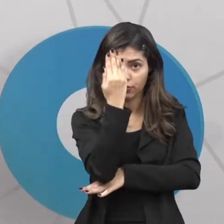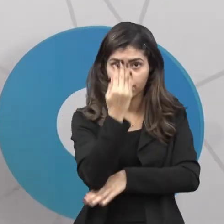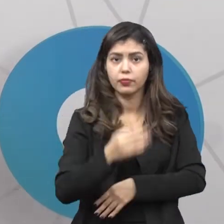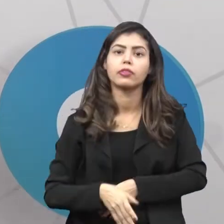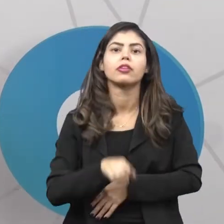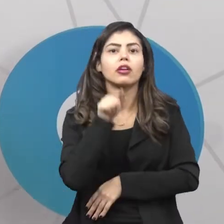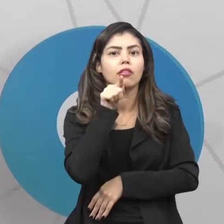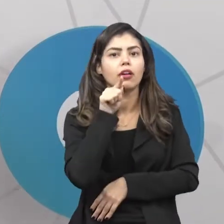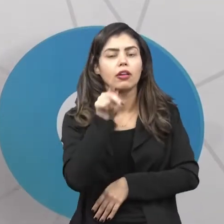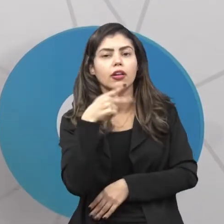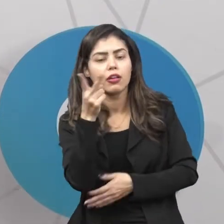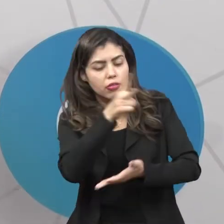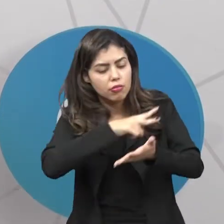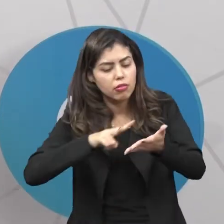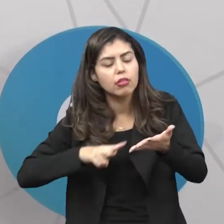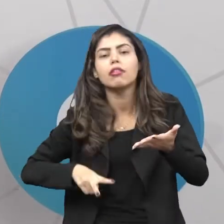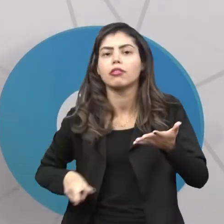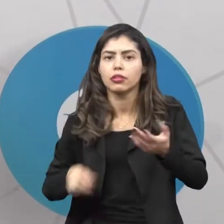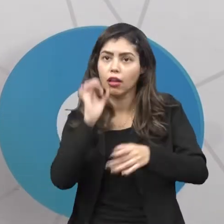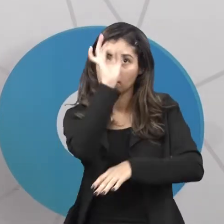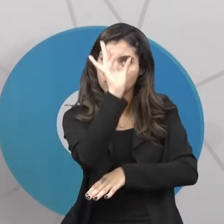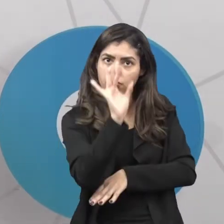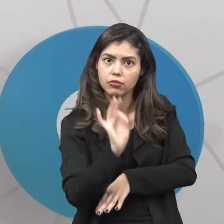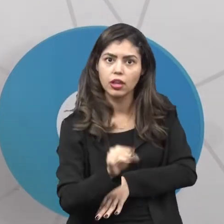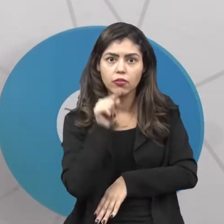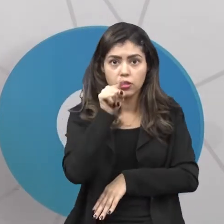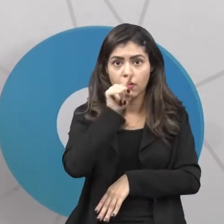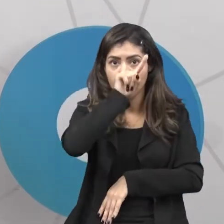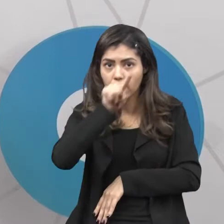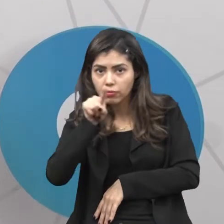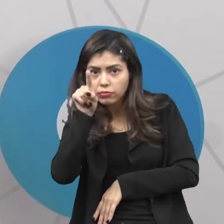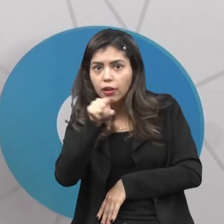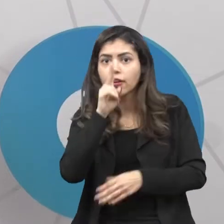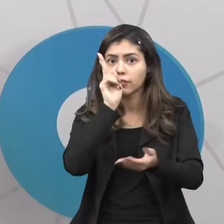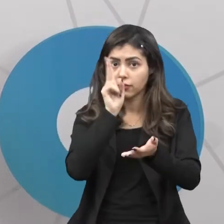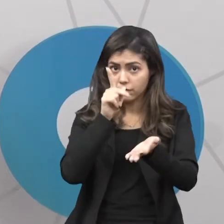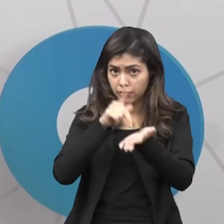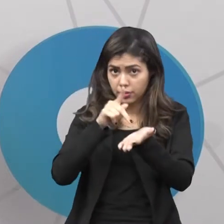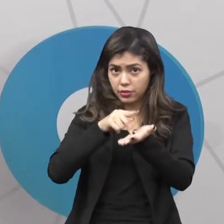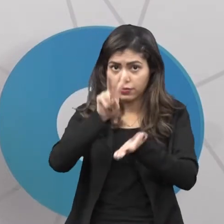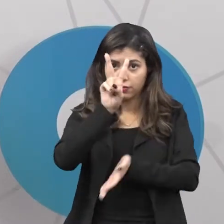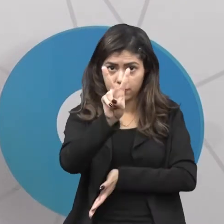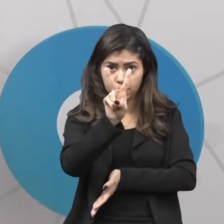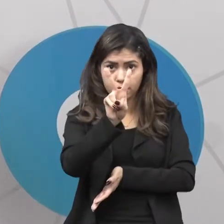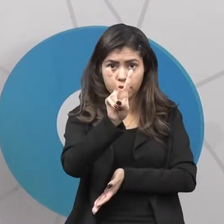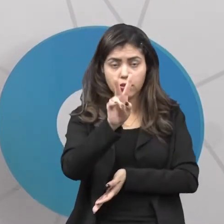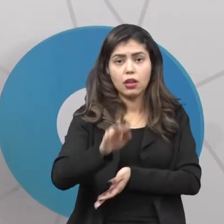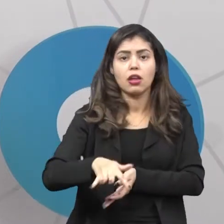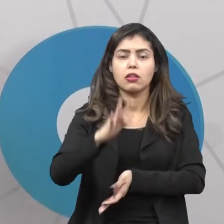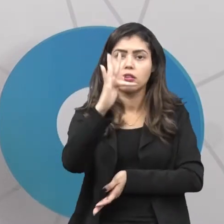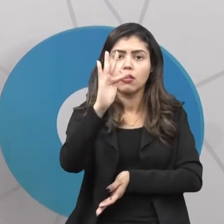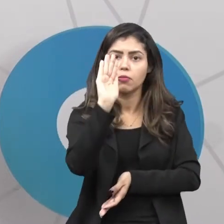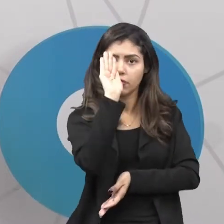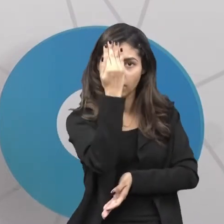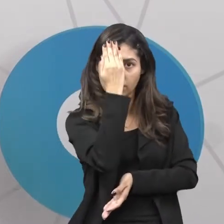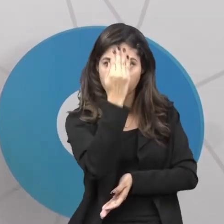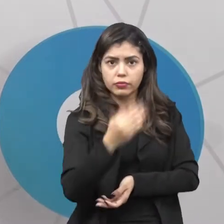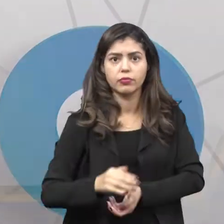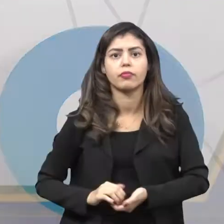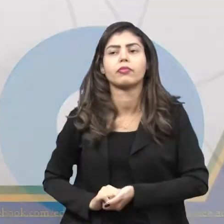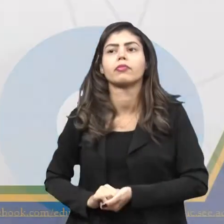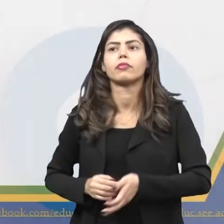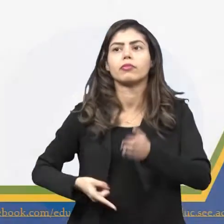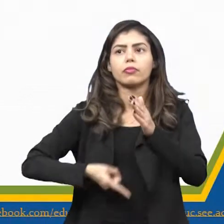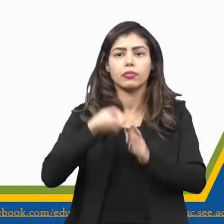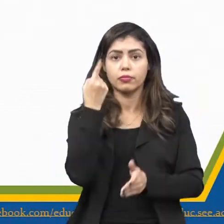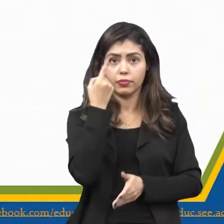aí nós vamos ler as alternativas e vocês vão marcar V para verdadeiro e F para falso.